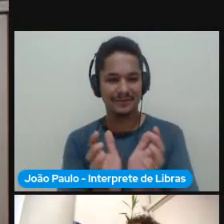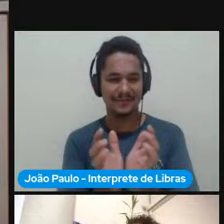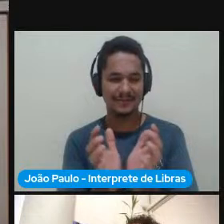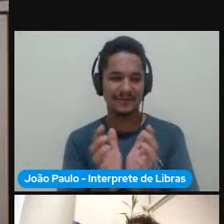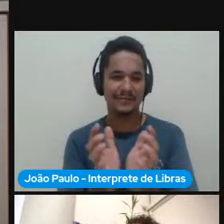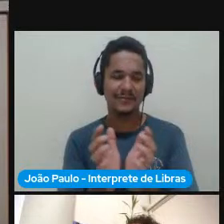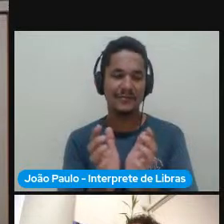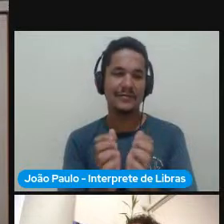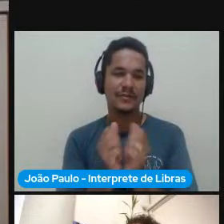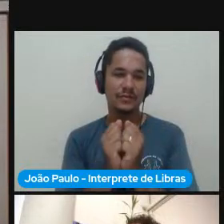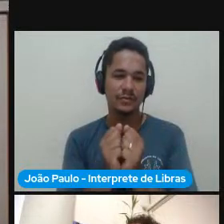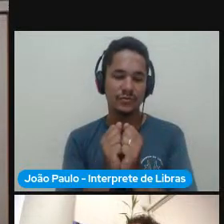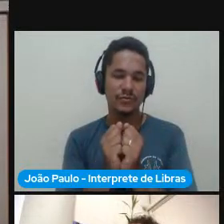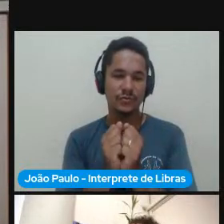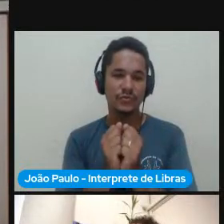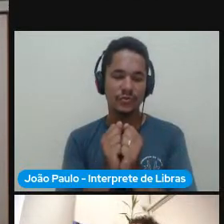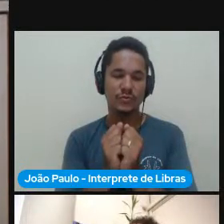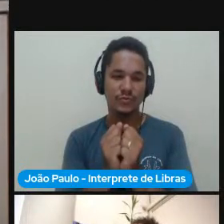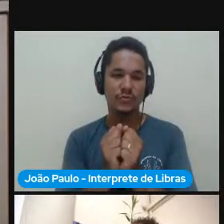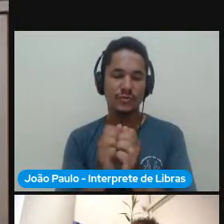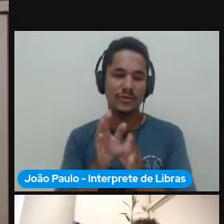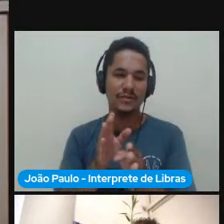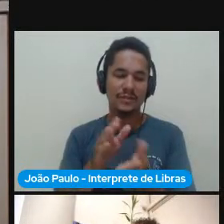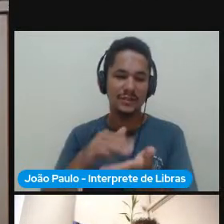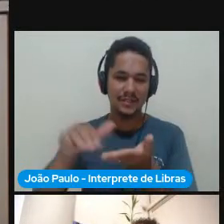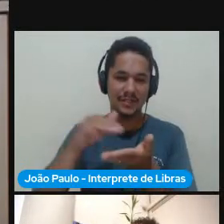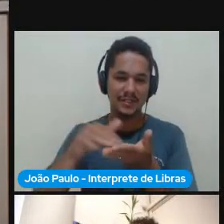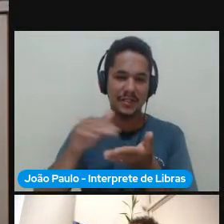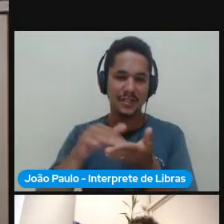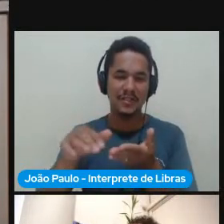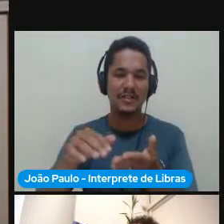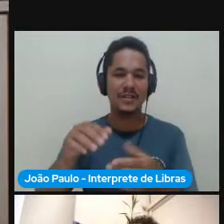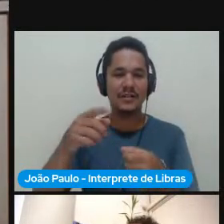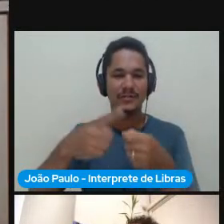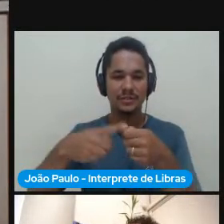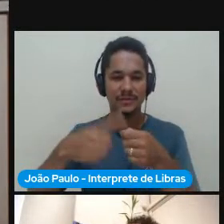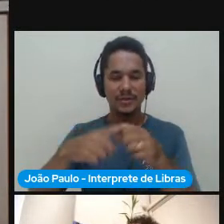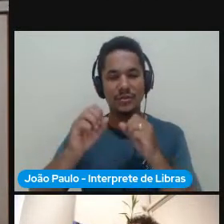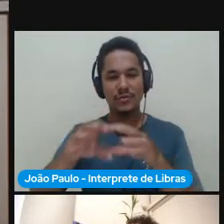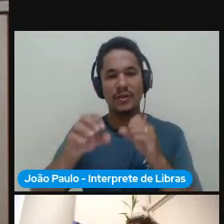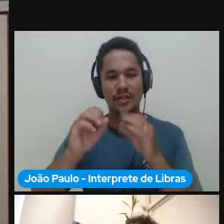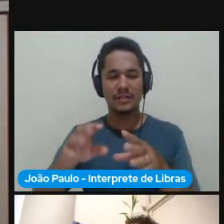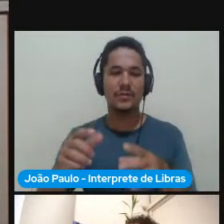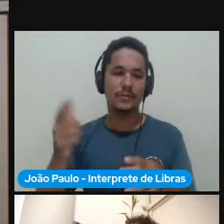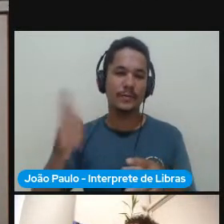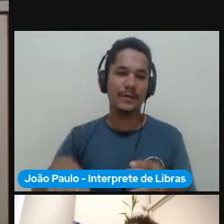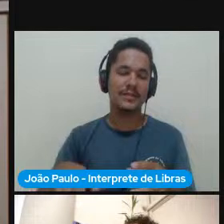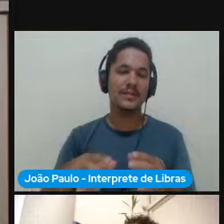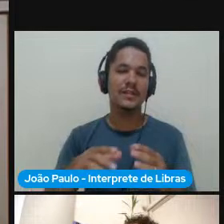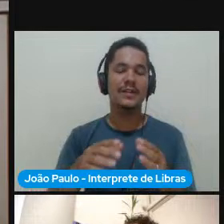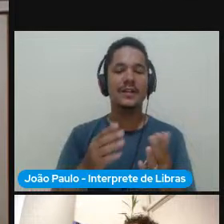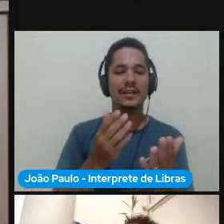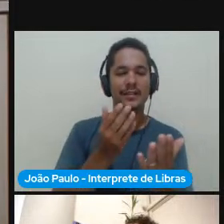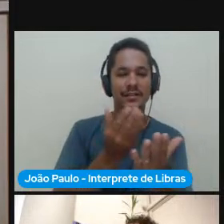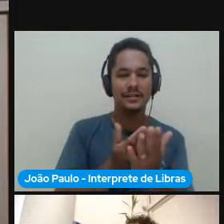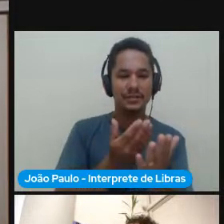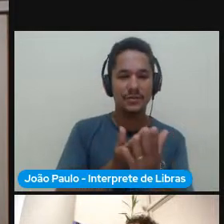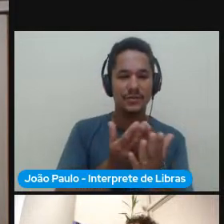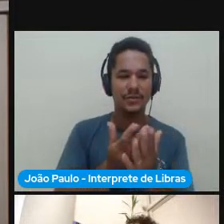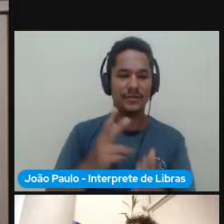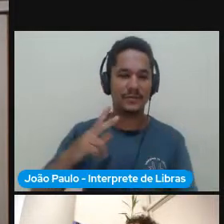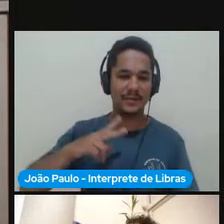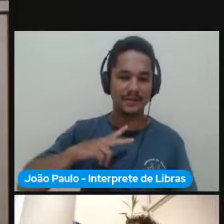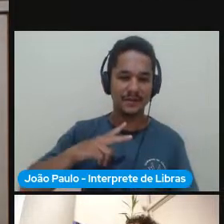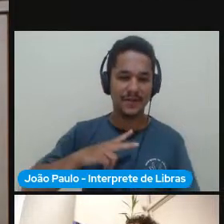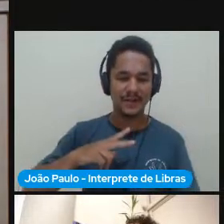de Educação, a rede própria da Prefeitura de Belo Horizonte, as escolas infantis e privadas e a rede parceira, compõe